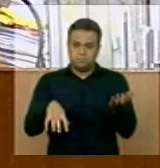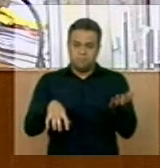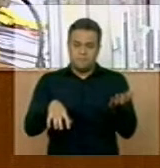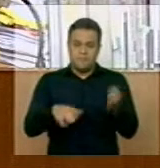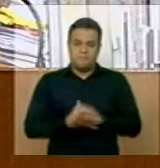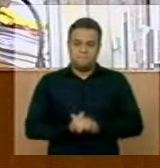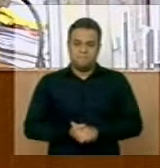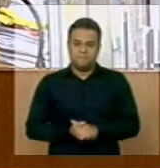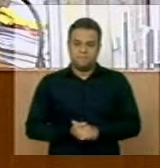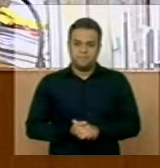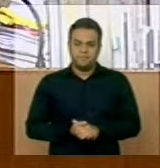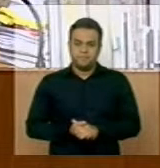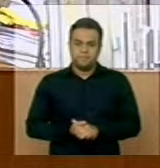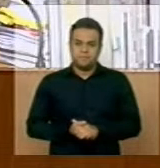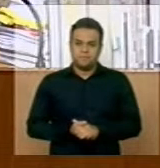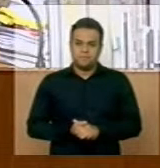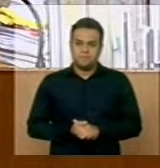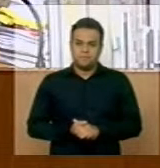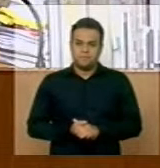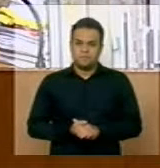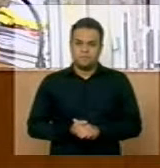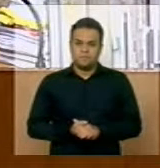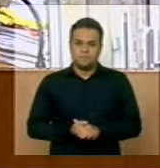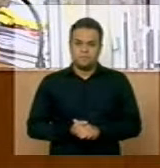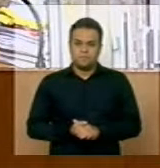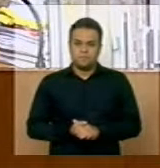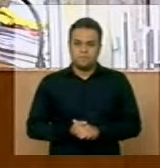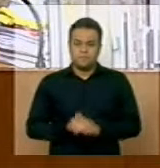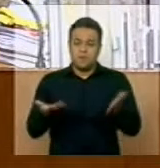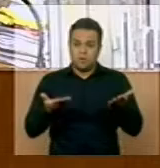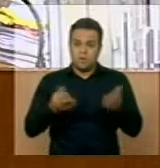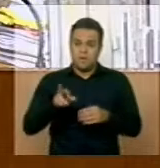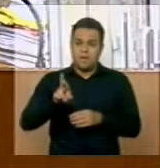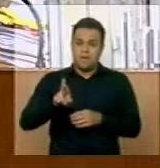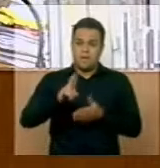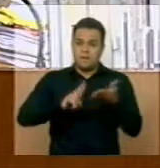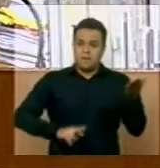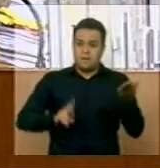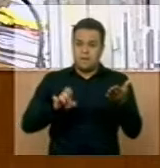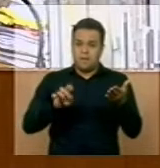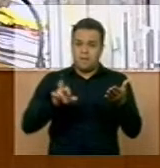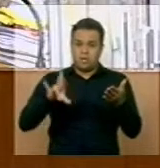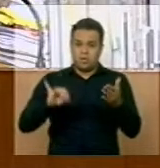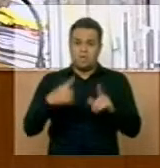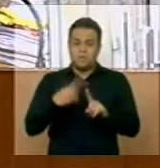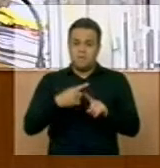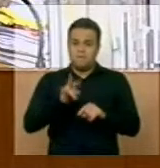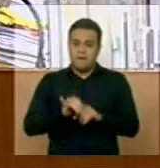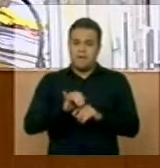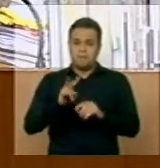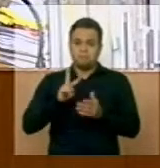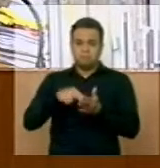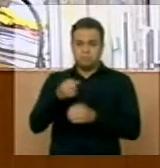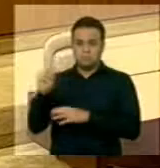Ministro, Vossa Excelência tem a palavra inicialmente para o relatório, pois haverá sustentação oral.